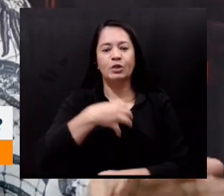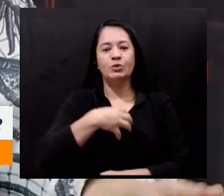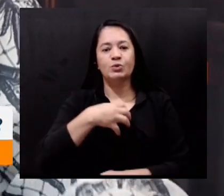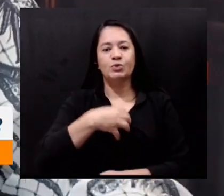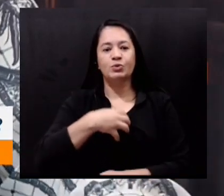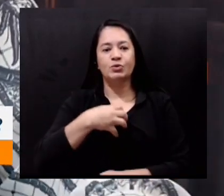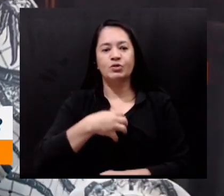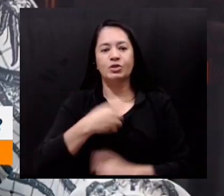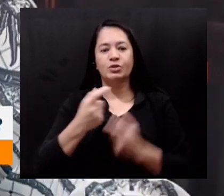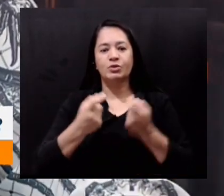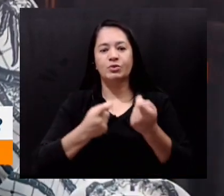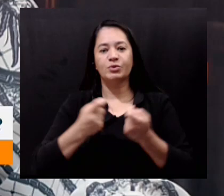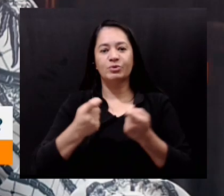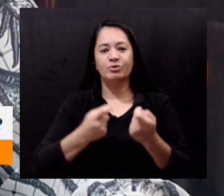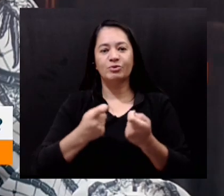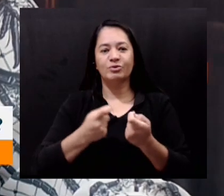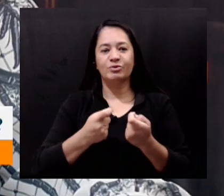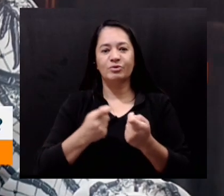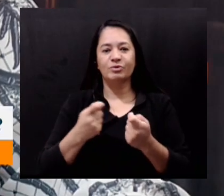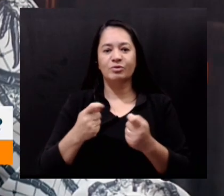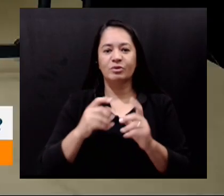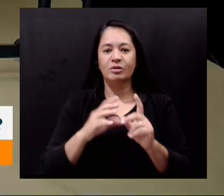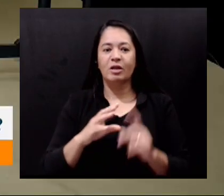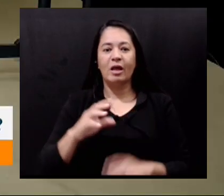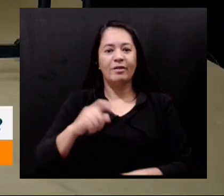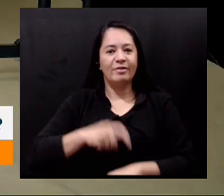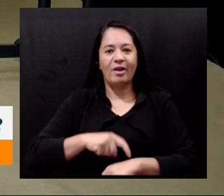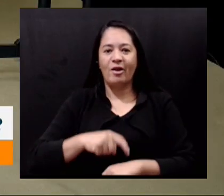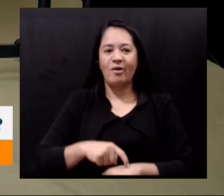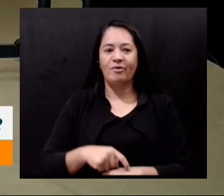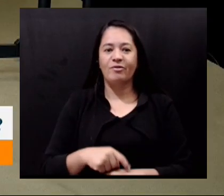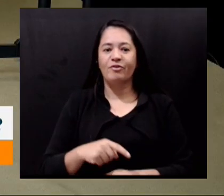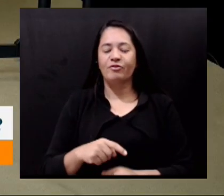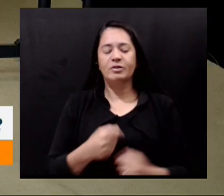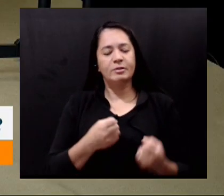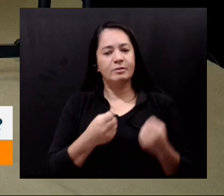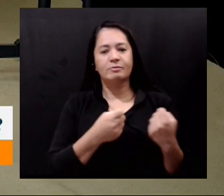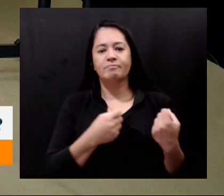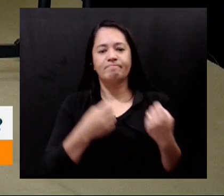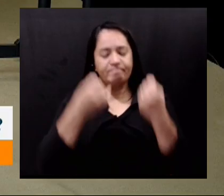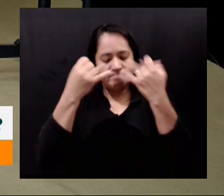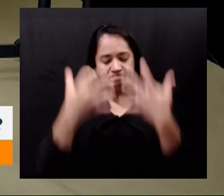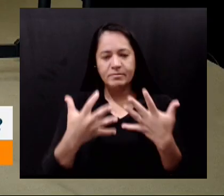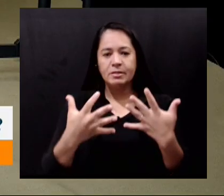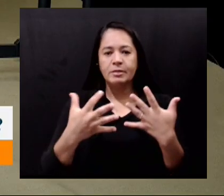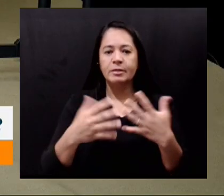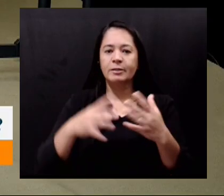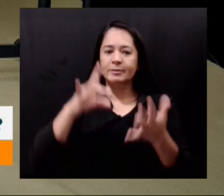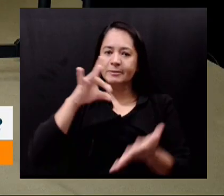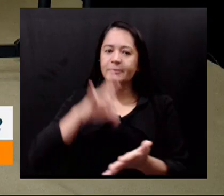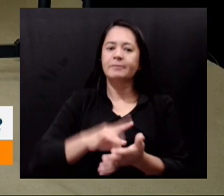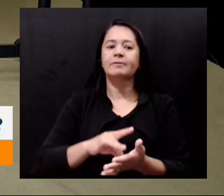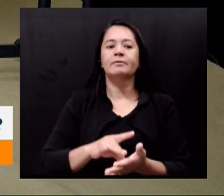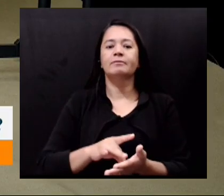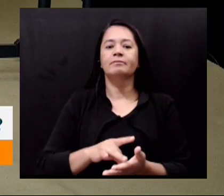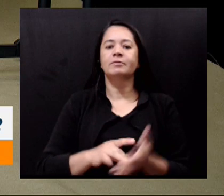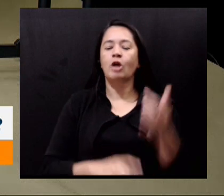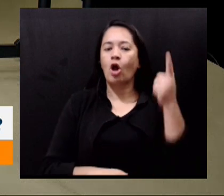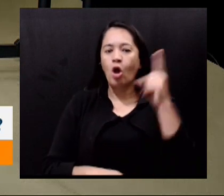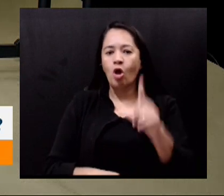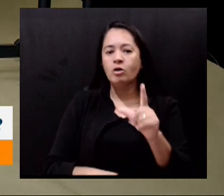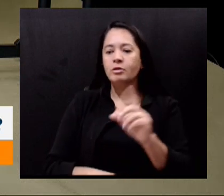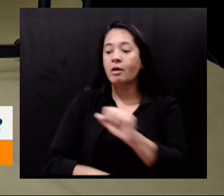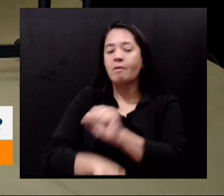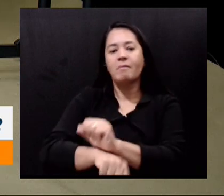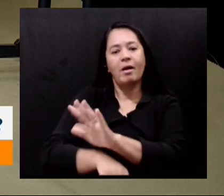controlarmos o assédio quando acontece. Você contrapõe, né, faz um Sim. contraponto ali e consegue frear. Agora você me